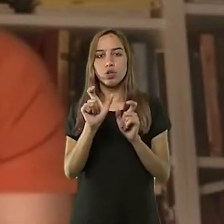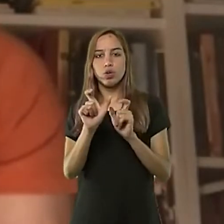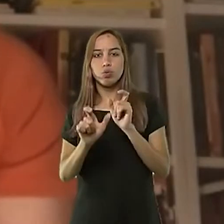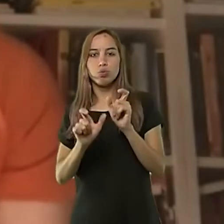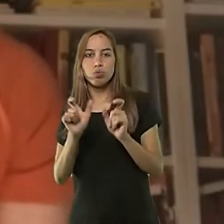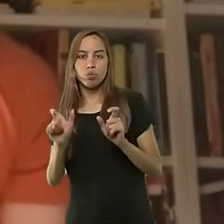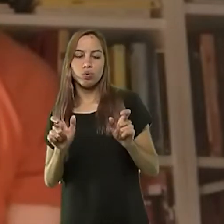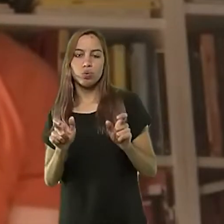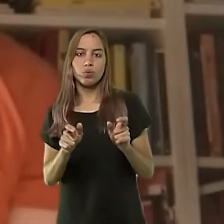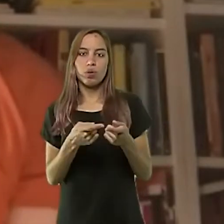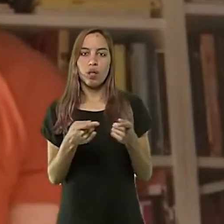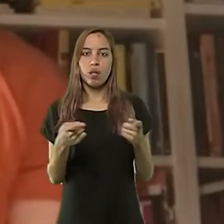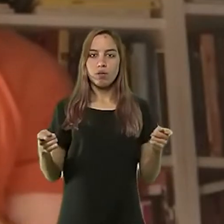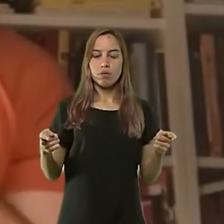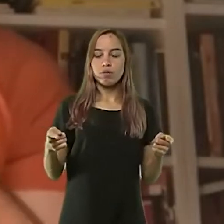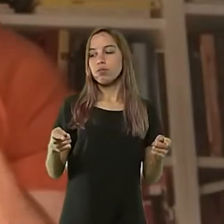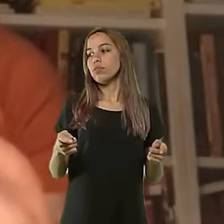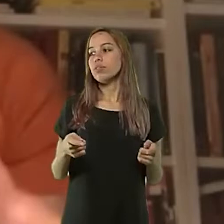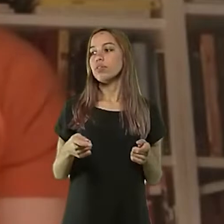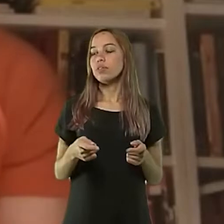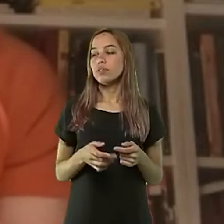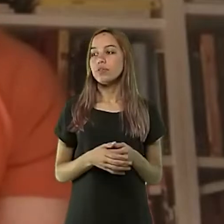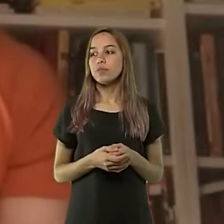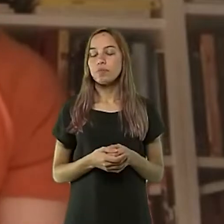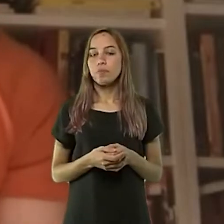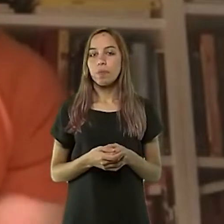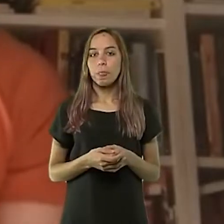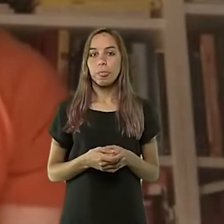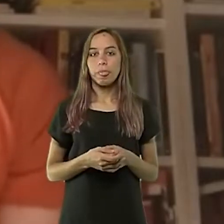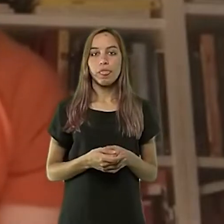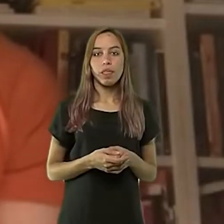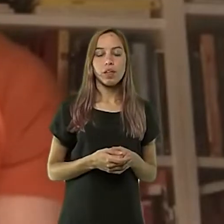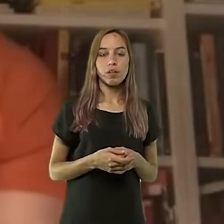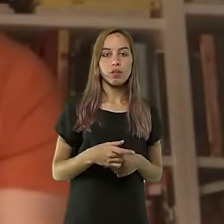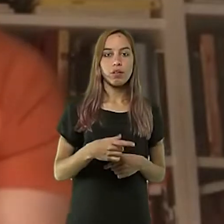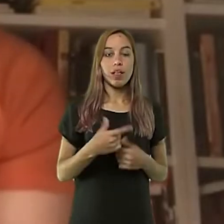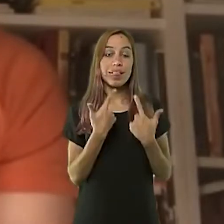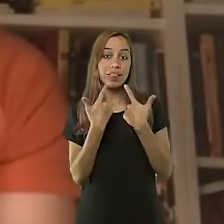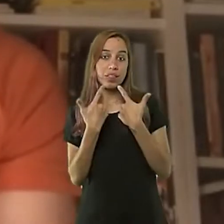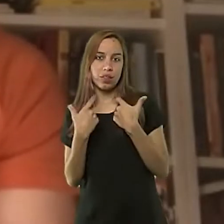tenha mais que ver com o cinema, seja de certa maneira mais rápida